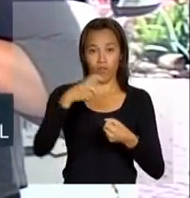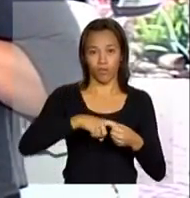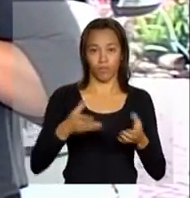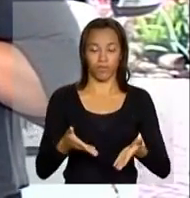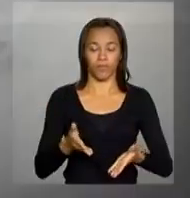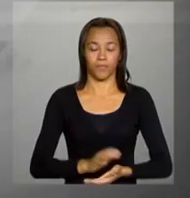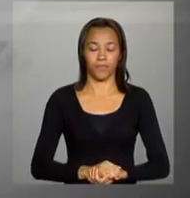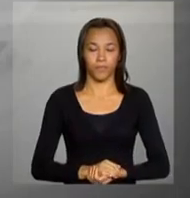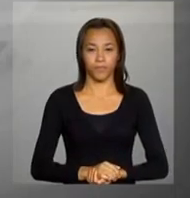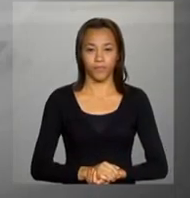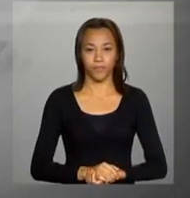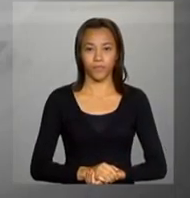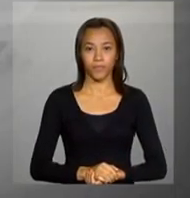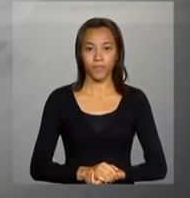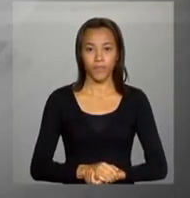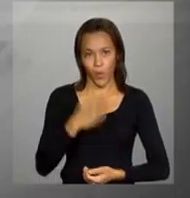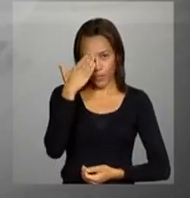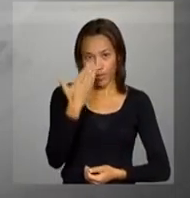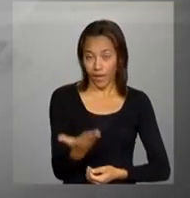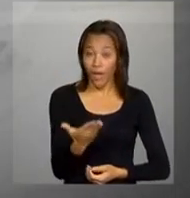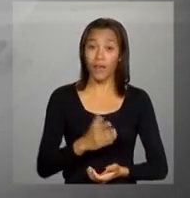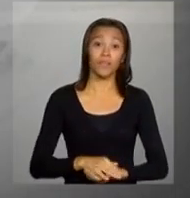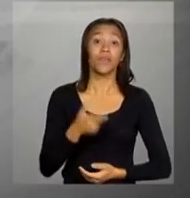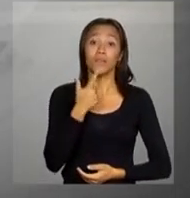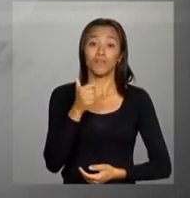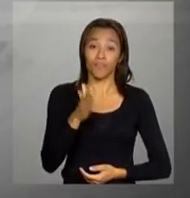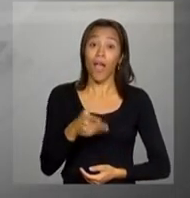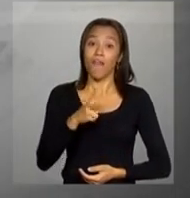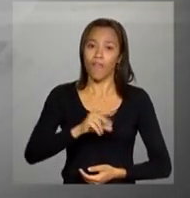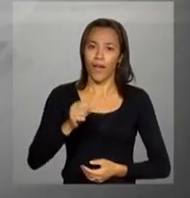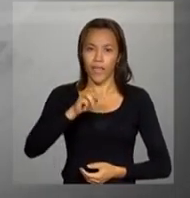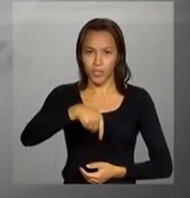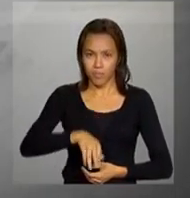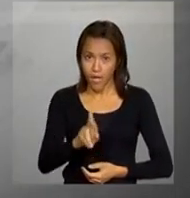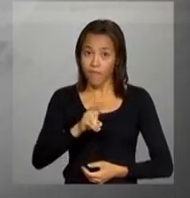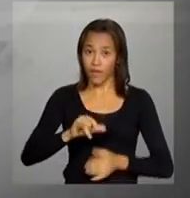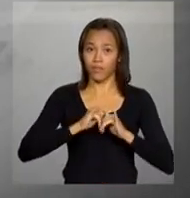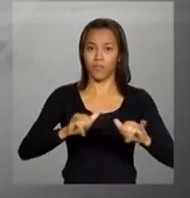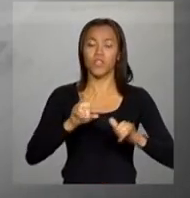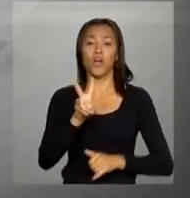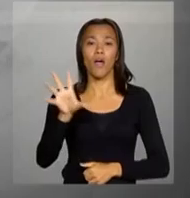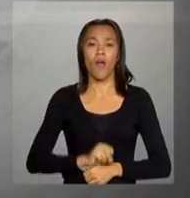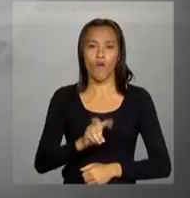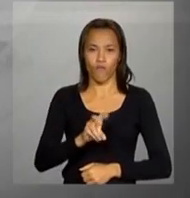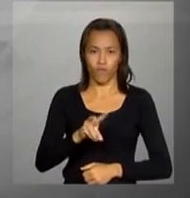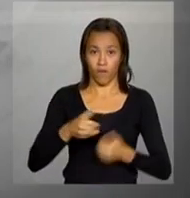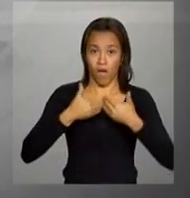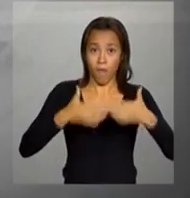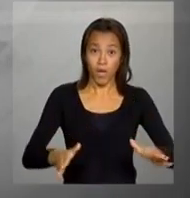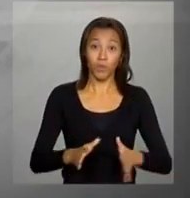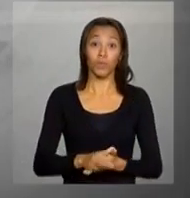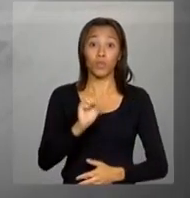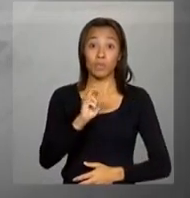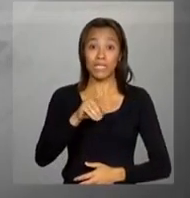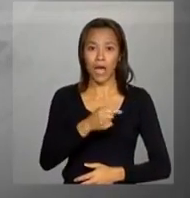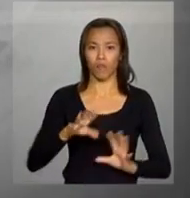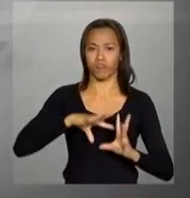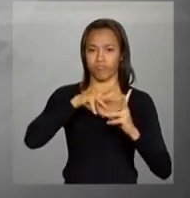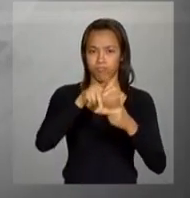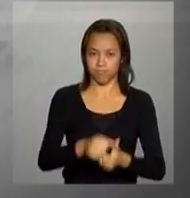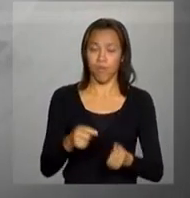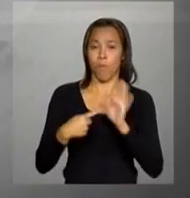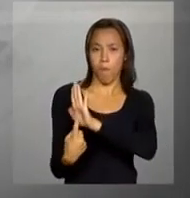estúdio. Obrigada, Carolina. E logo mais a NBR vai transmitir ao vivo a abertura do Salão Internacional